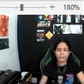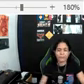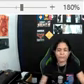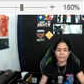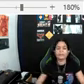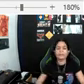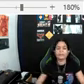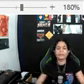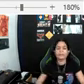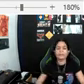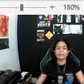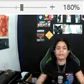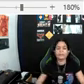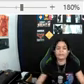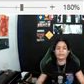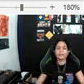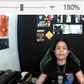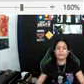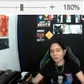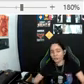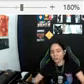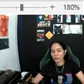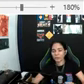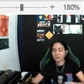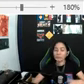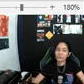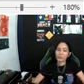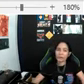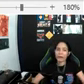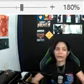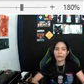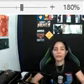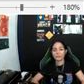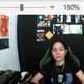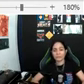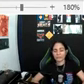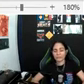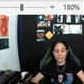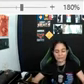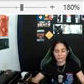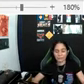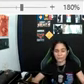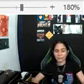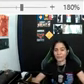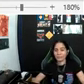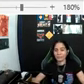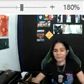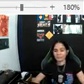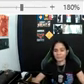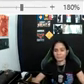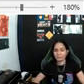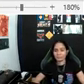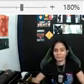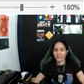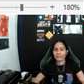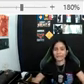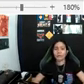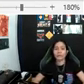um horário as crianças vão estar na escola estudando, no outro horário elas vão estar realizando alguma atividade